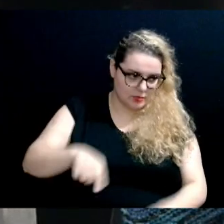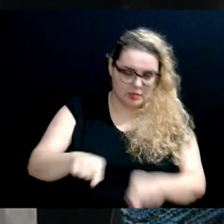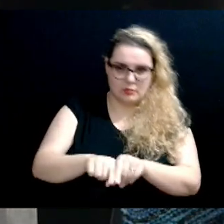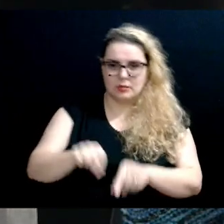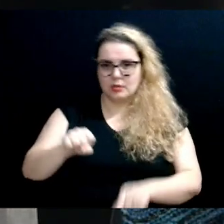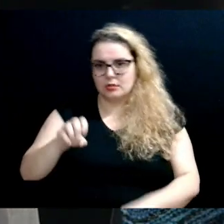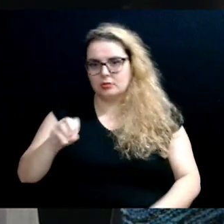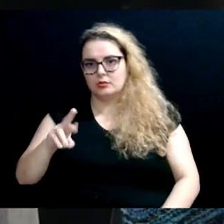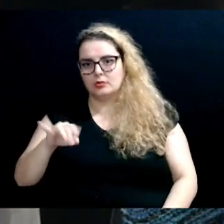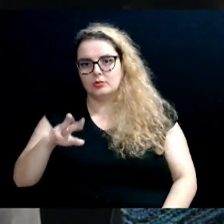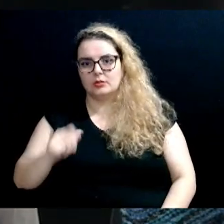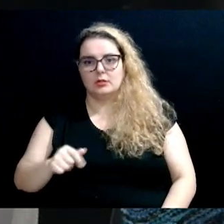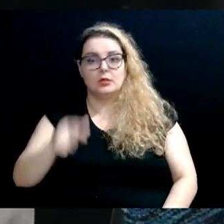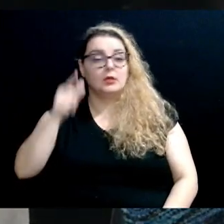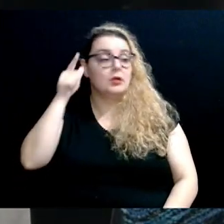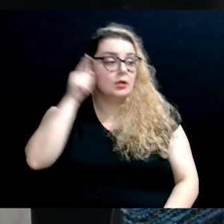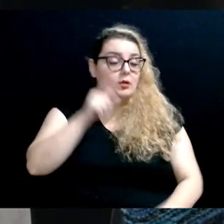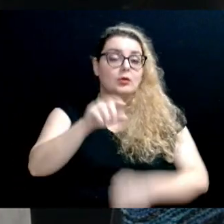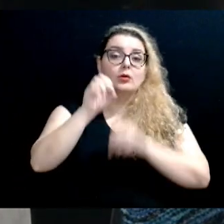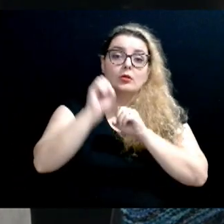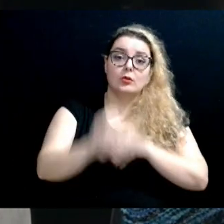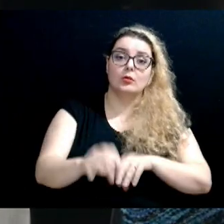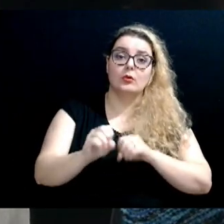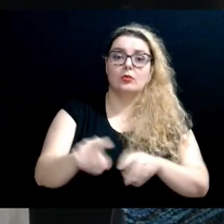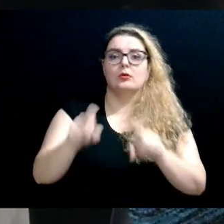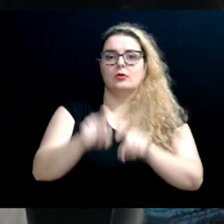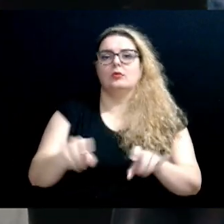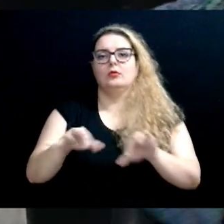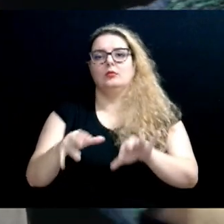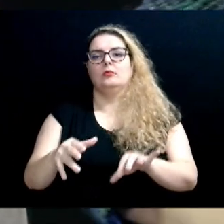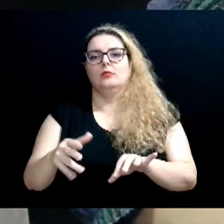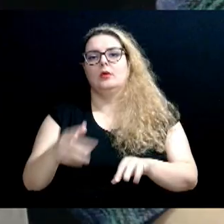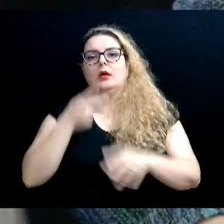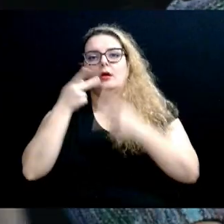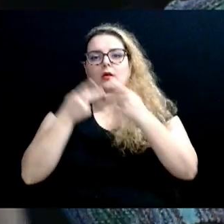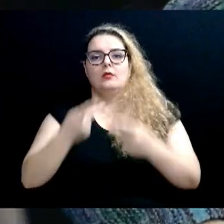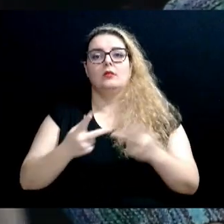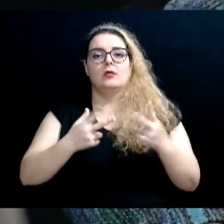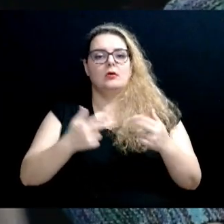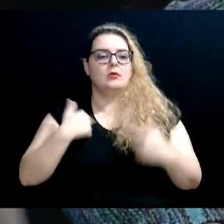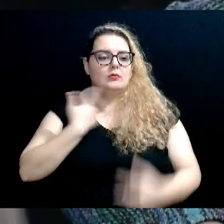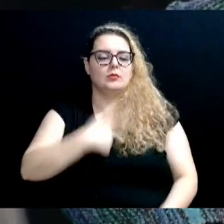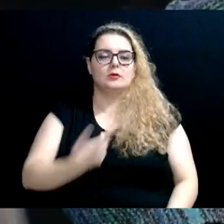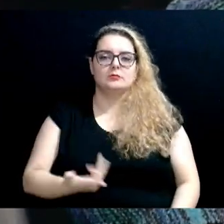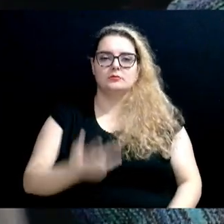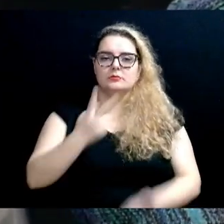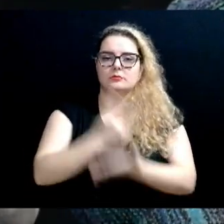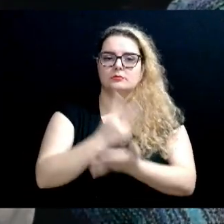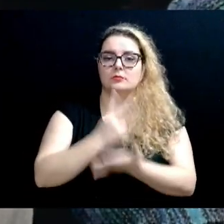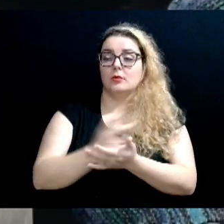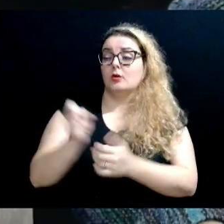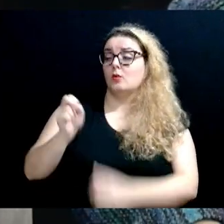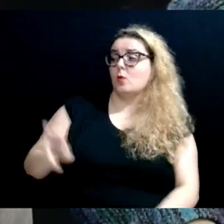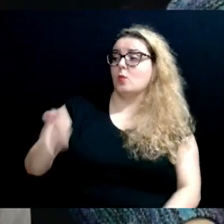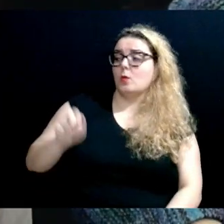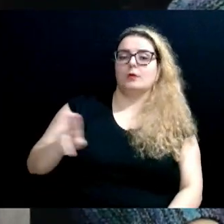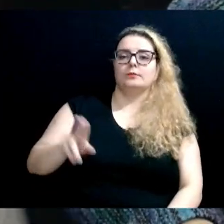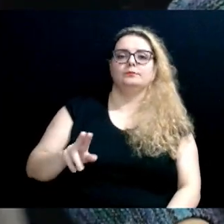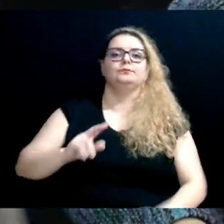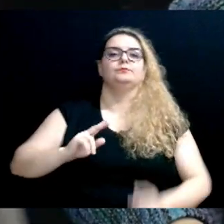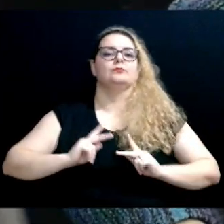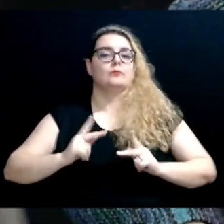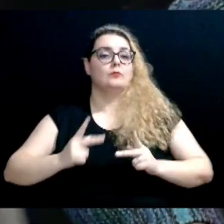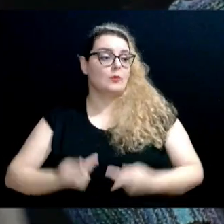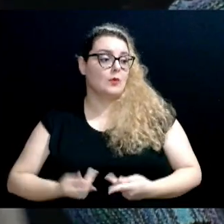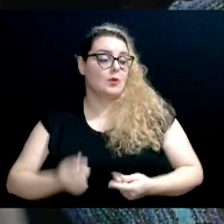conseguiu ensinar o computador a falar a nossa língua. Uau. O tempo inteiro, o ser humano se adaptou à minha profissão.